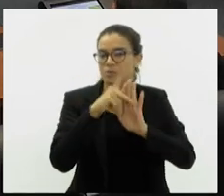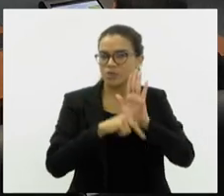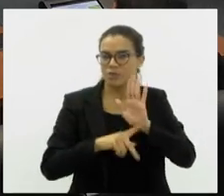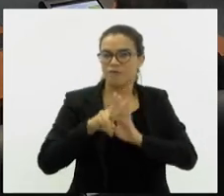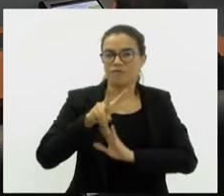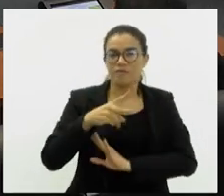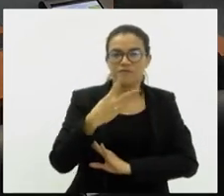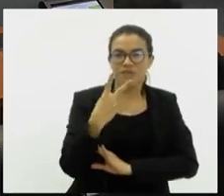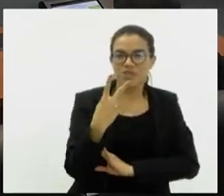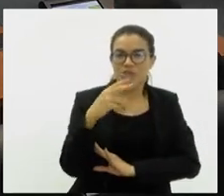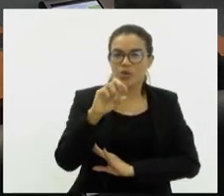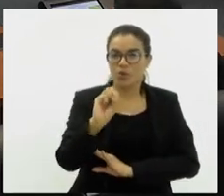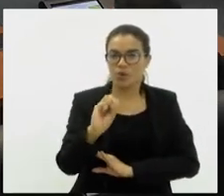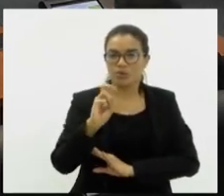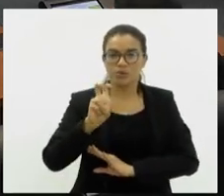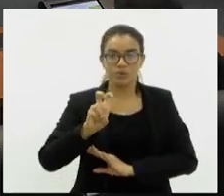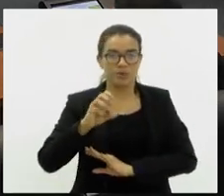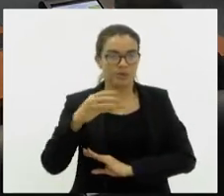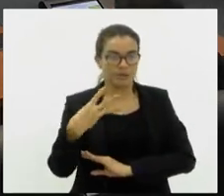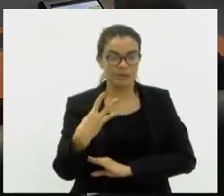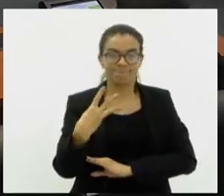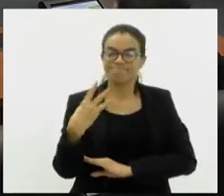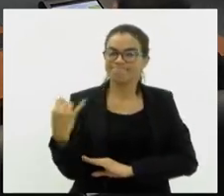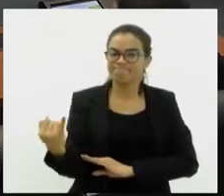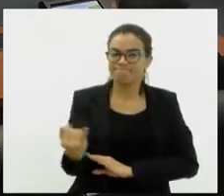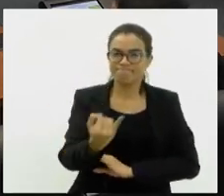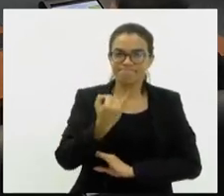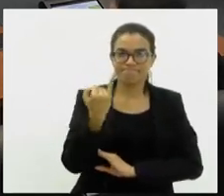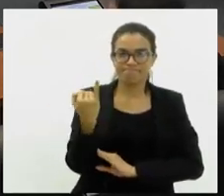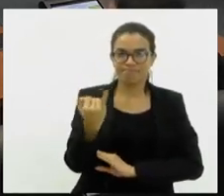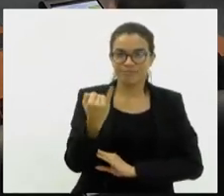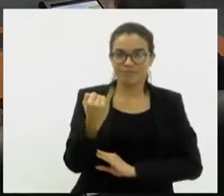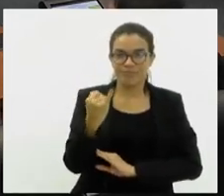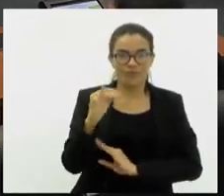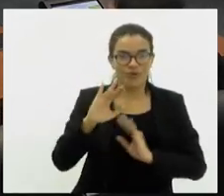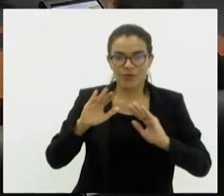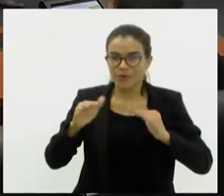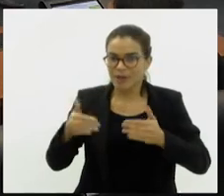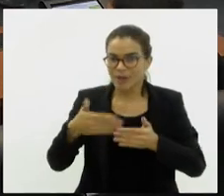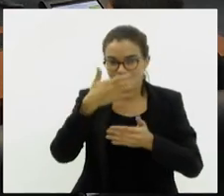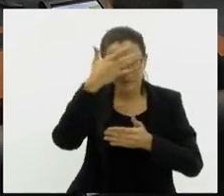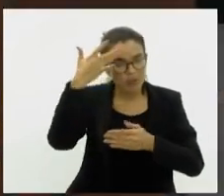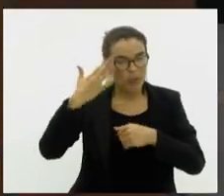2853 é de suma importância para as pessoas com doenças raras. O Estado do Rio de